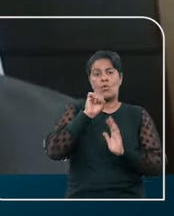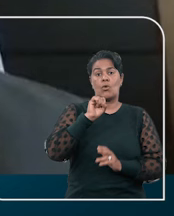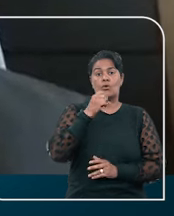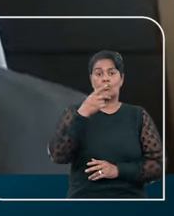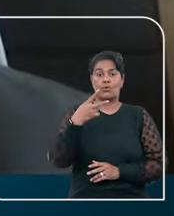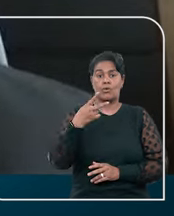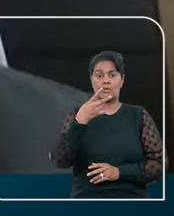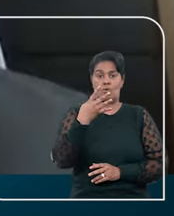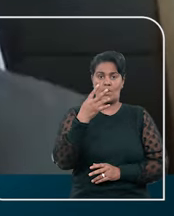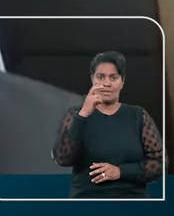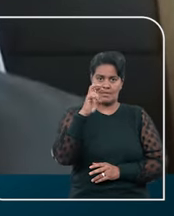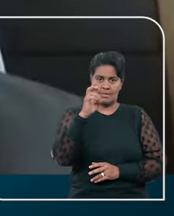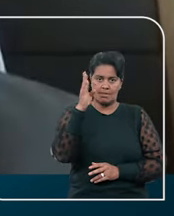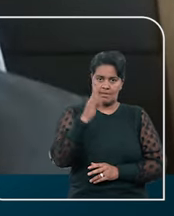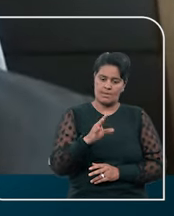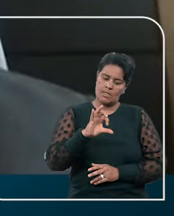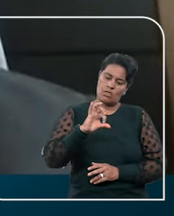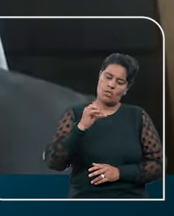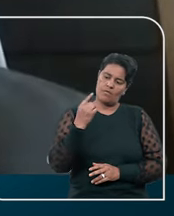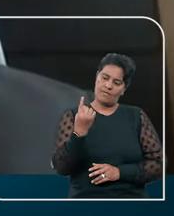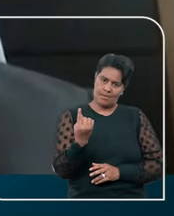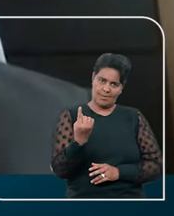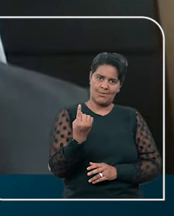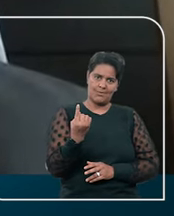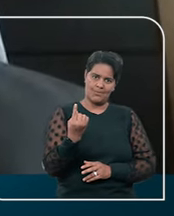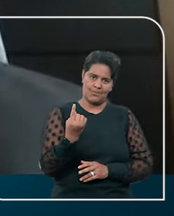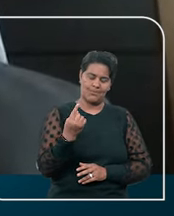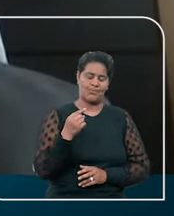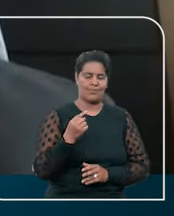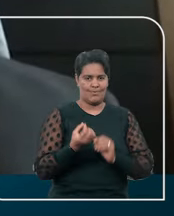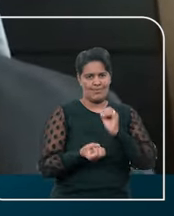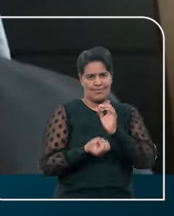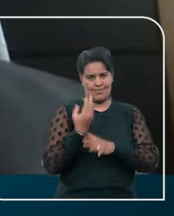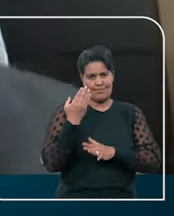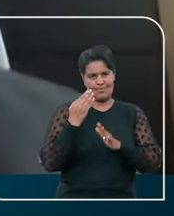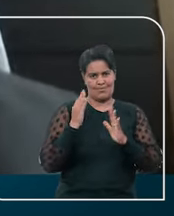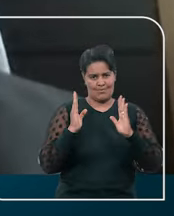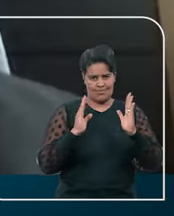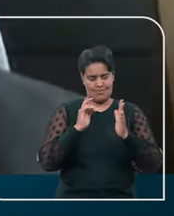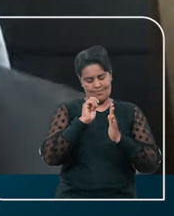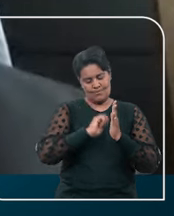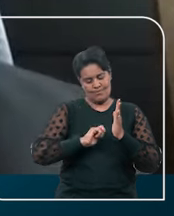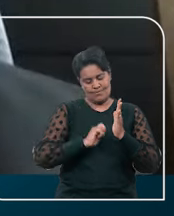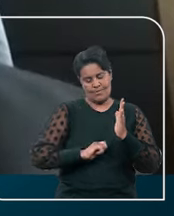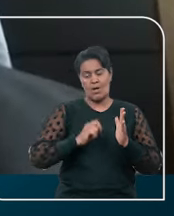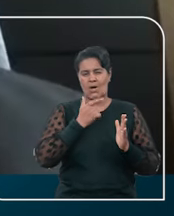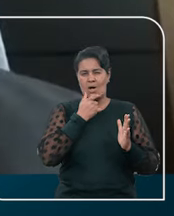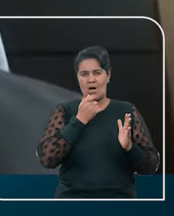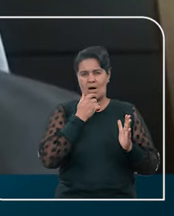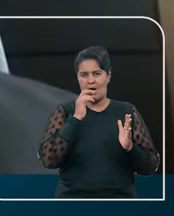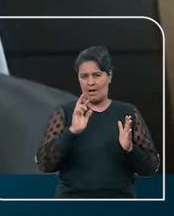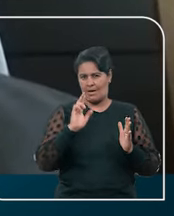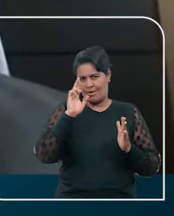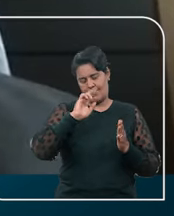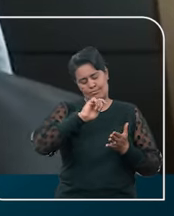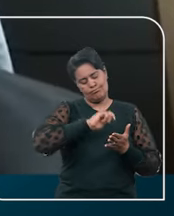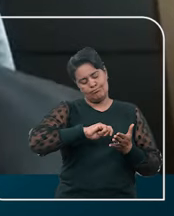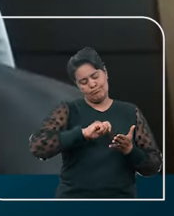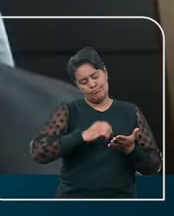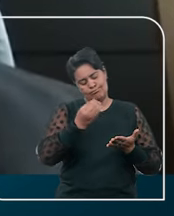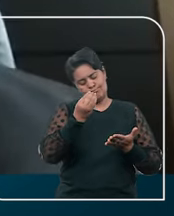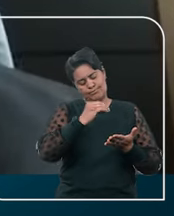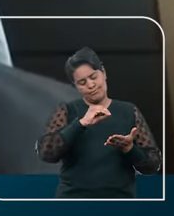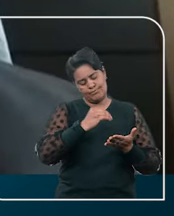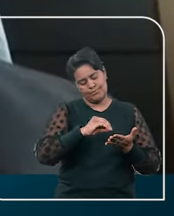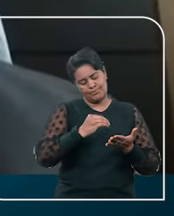a lei de locações de móveis urbanos feito aí pelo Silvio Capanema de Souza pelo Pedro cantizano Geraldo be